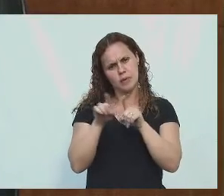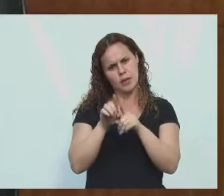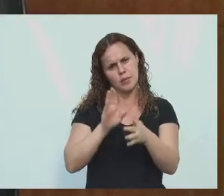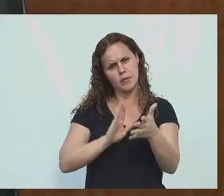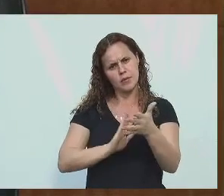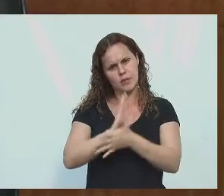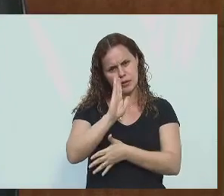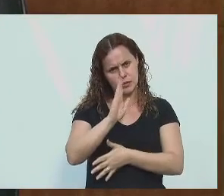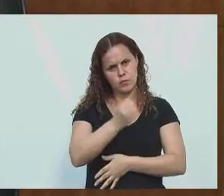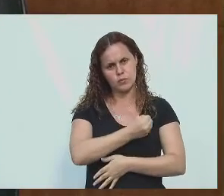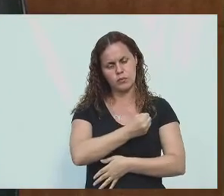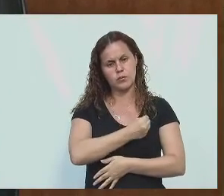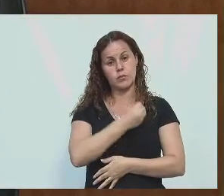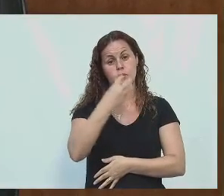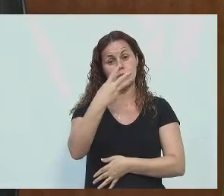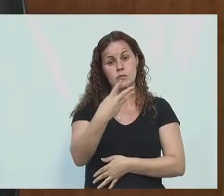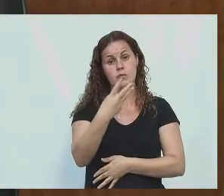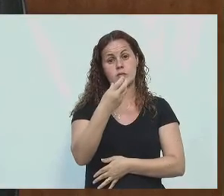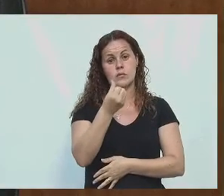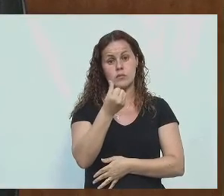aprovação da indicação